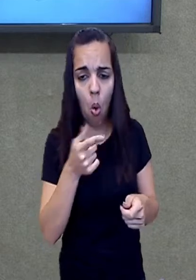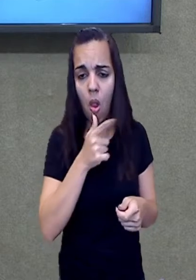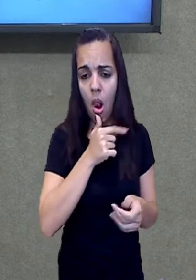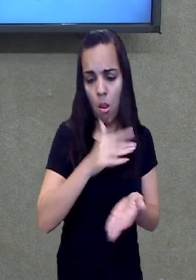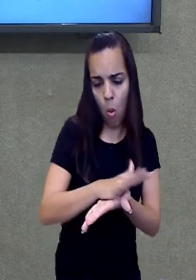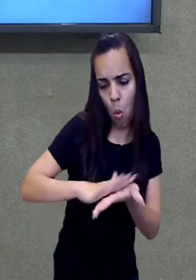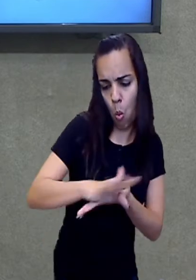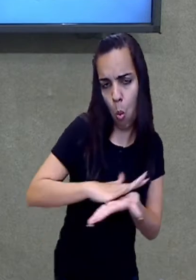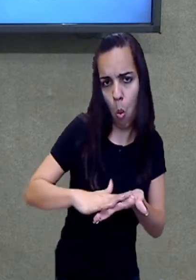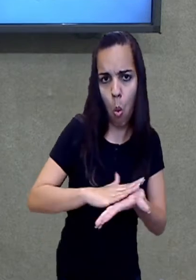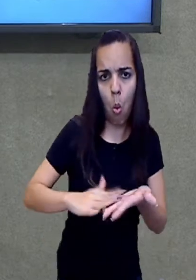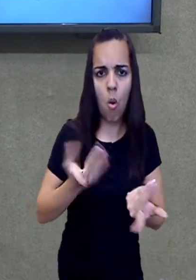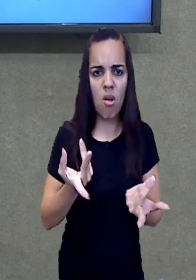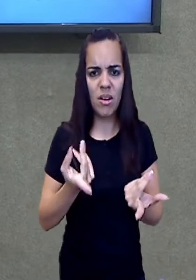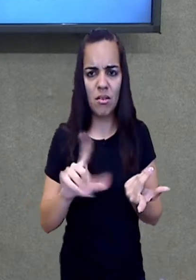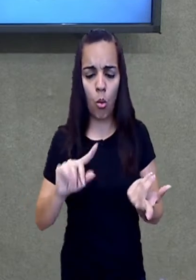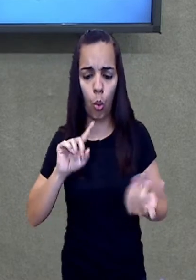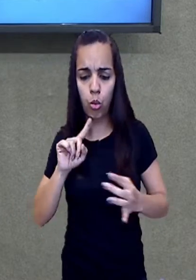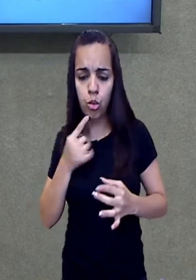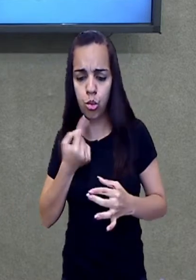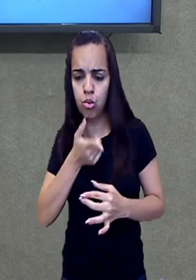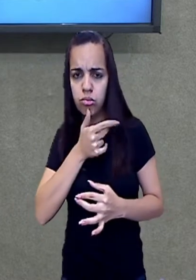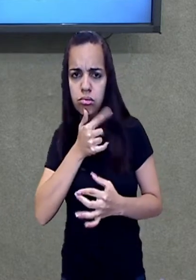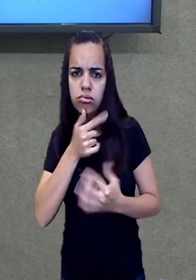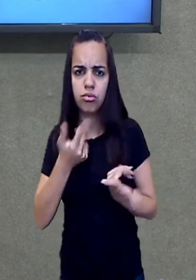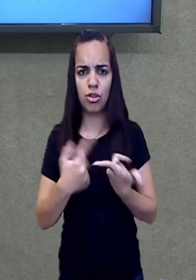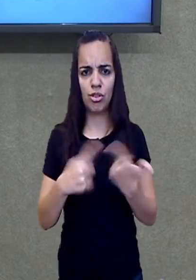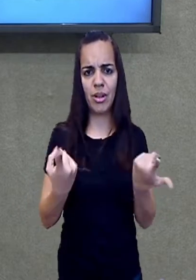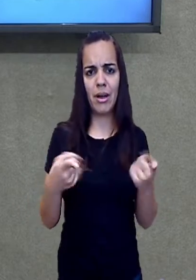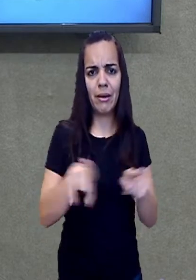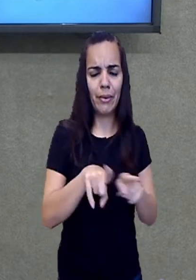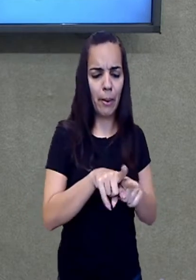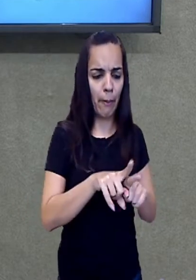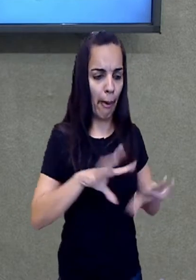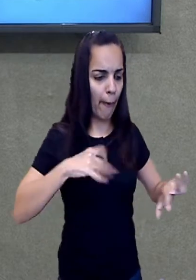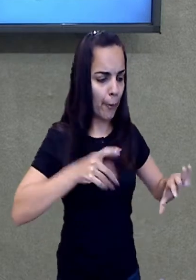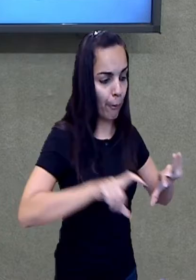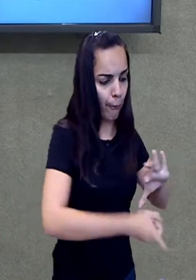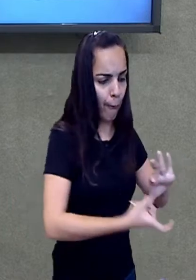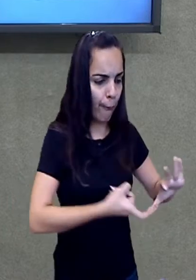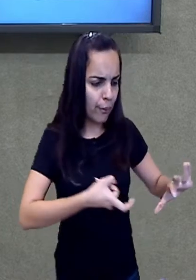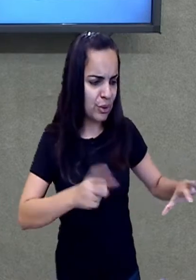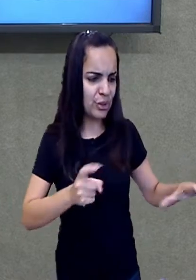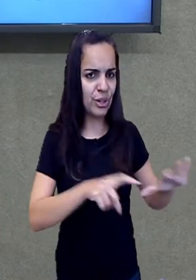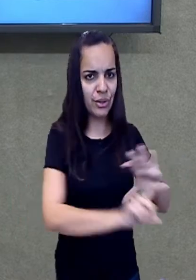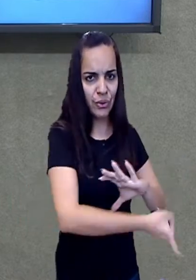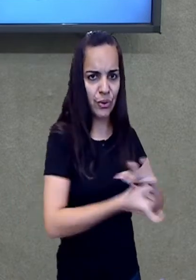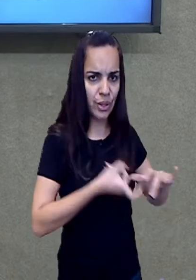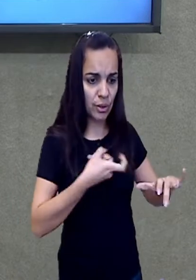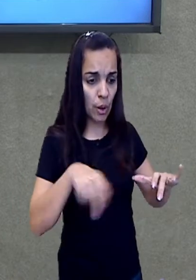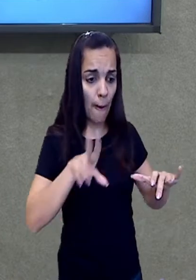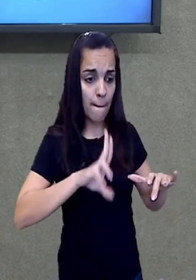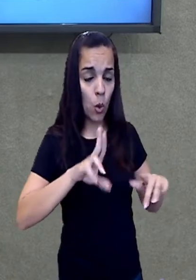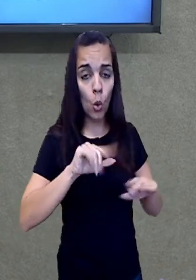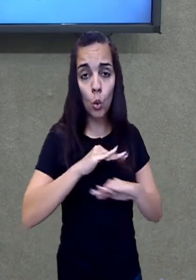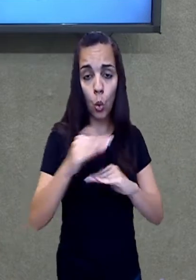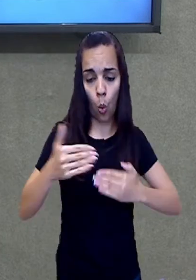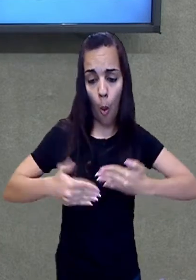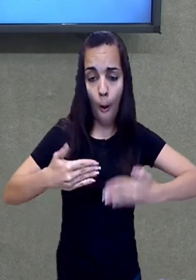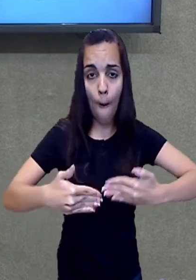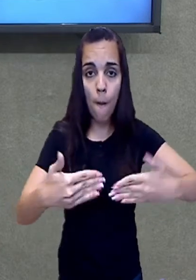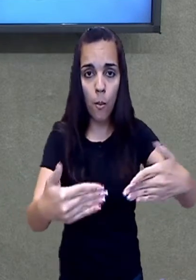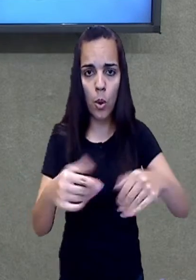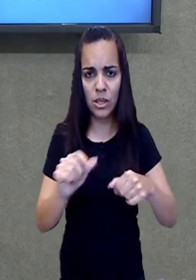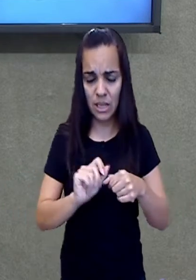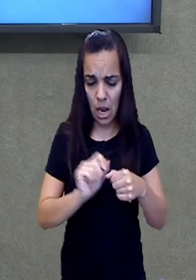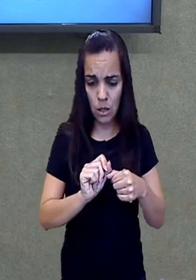para chegar em uma retirada. E esse processo que é utilizado para retirar esse